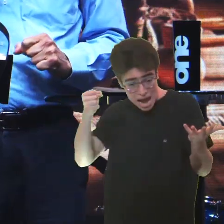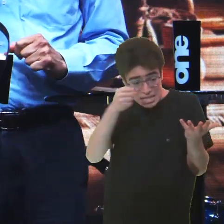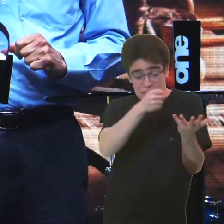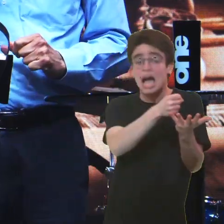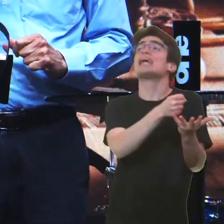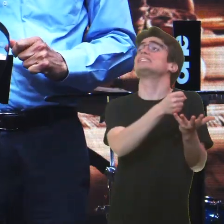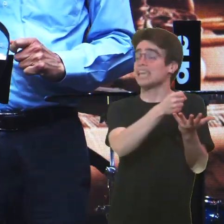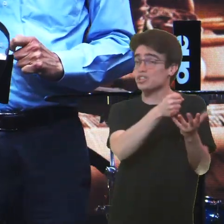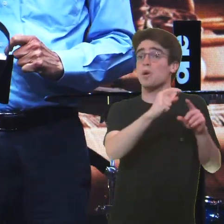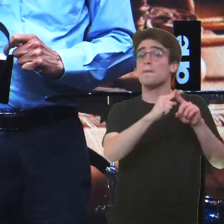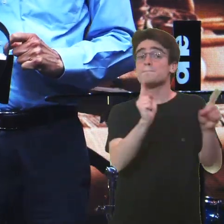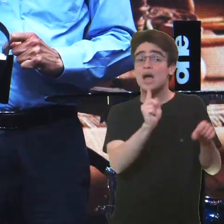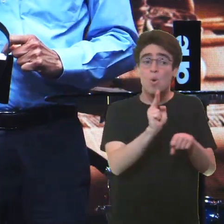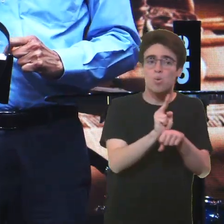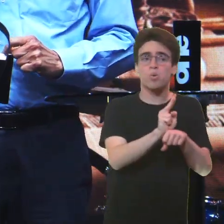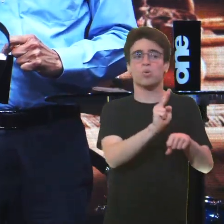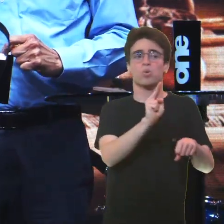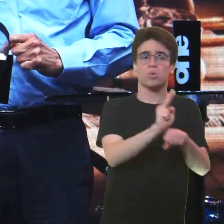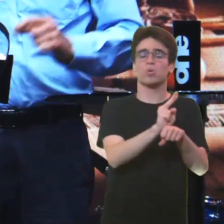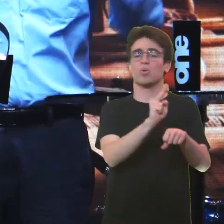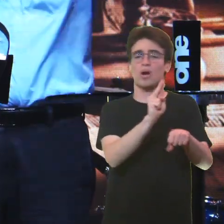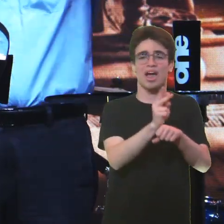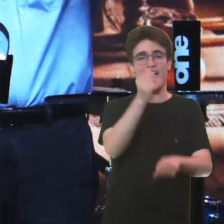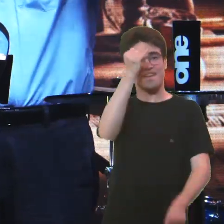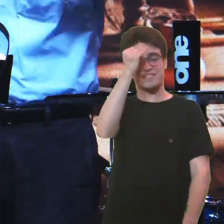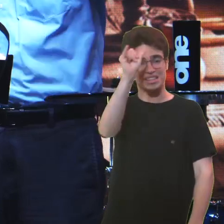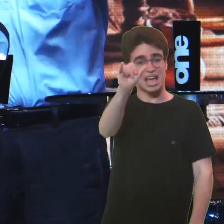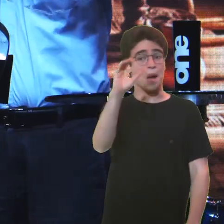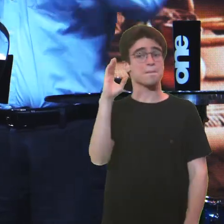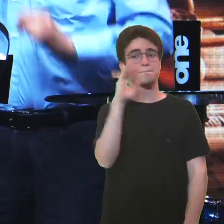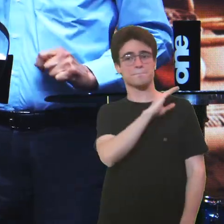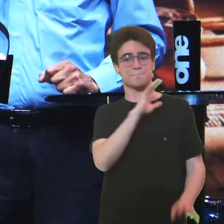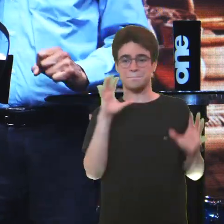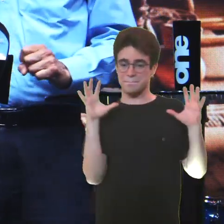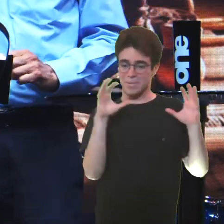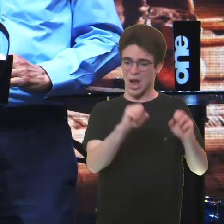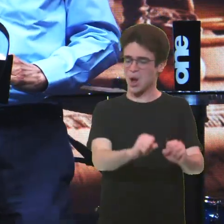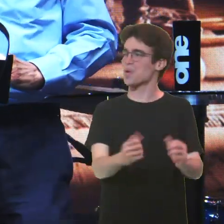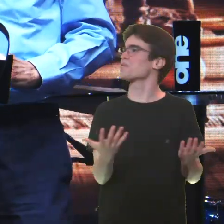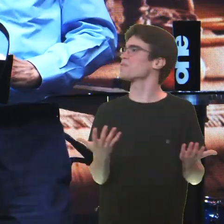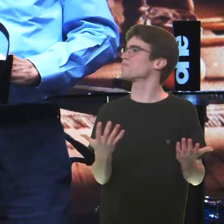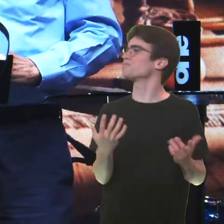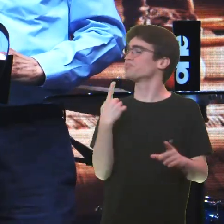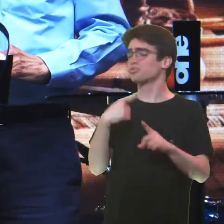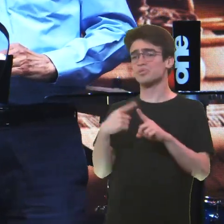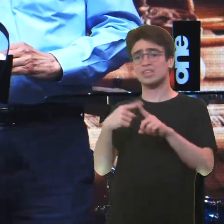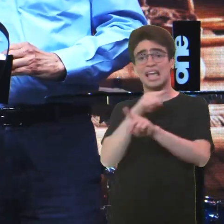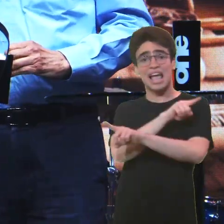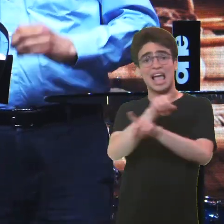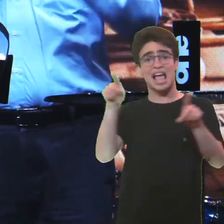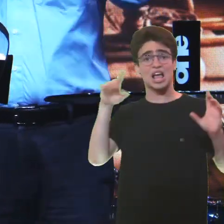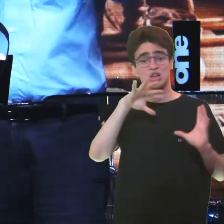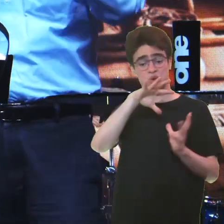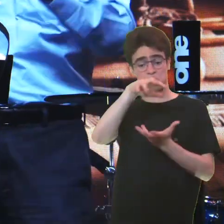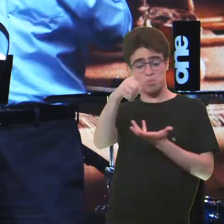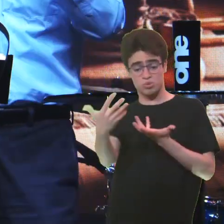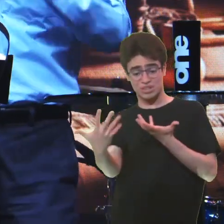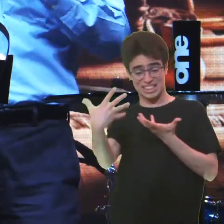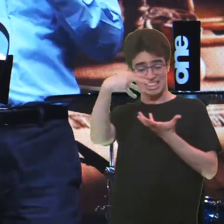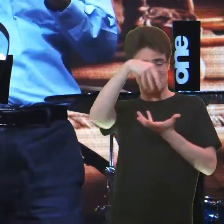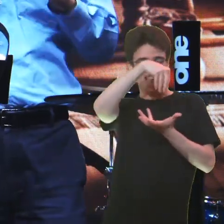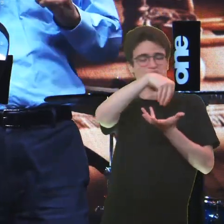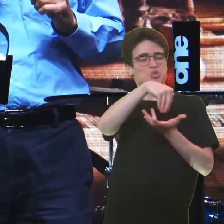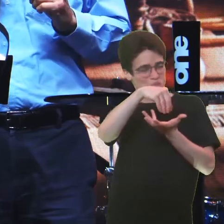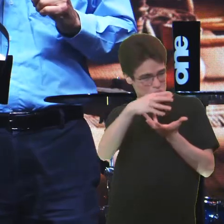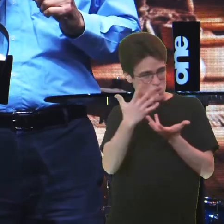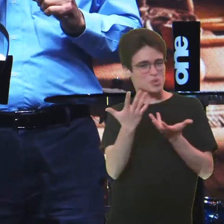que os guardes do mal, do maligno. Ellos están en el mundo. Eles estão no mundo. La oración de